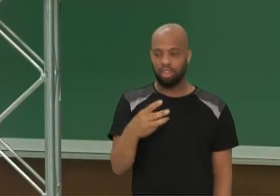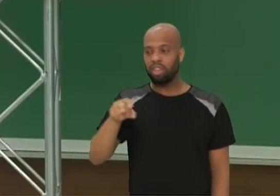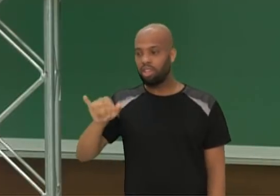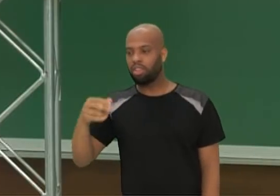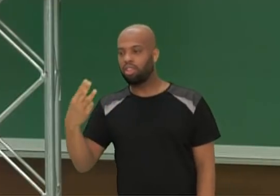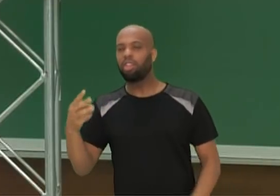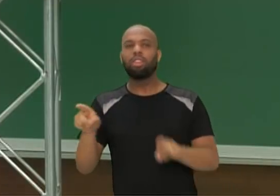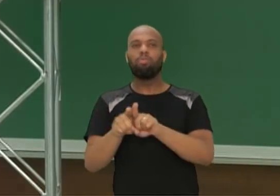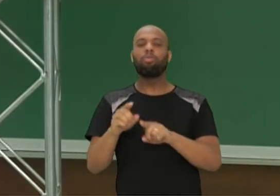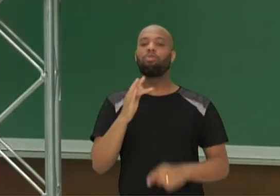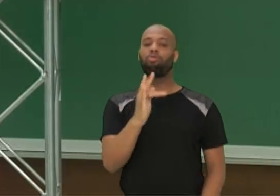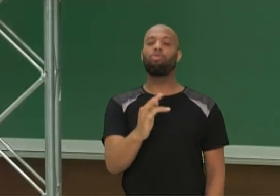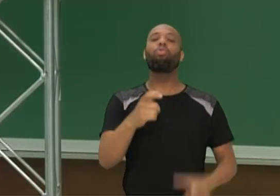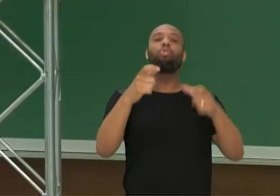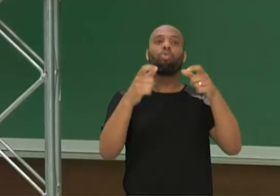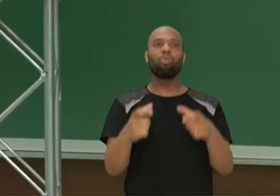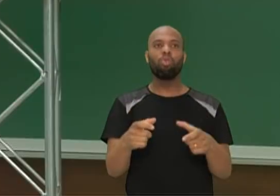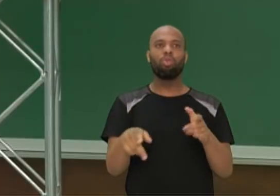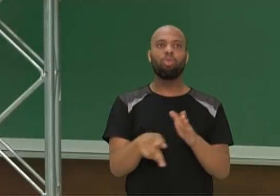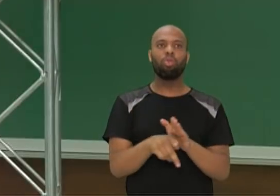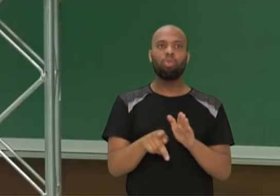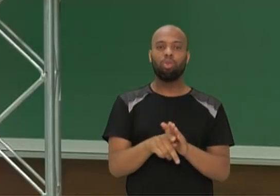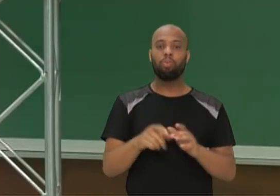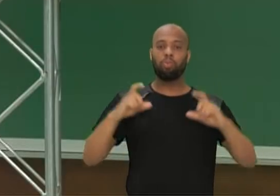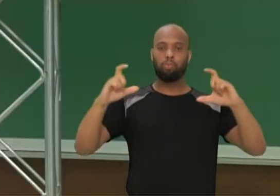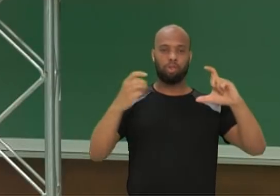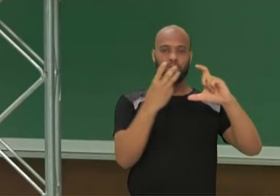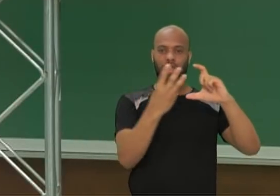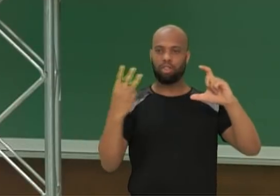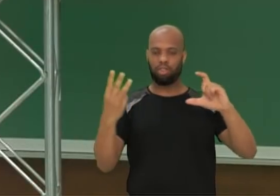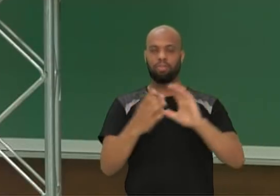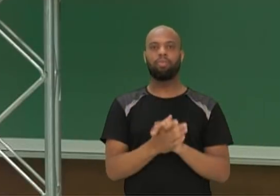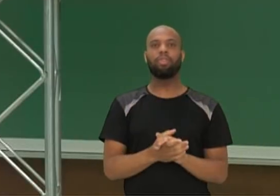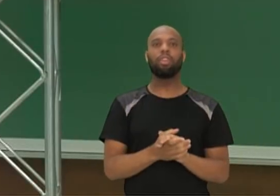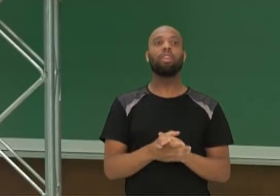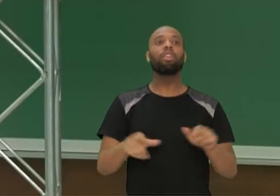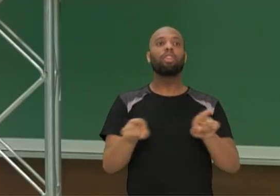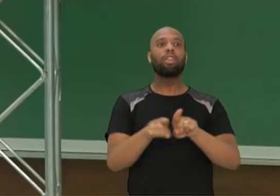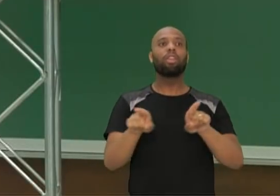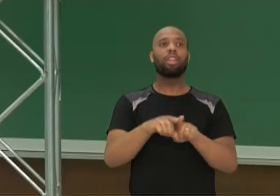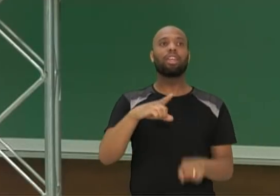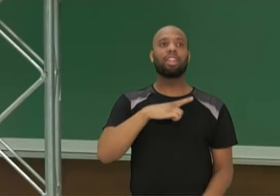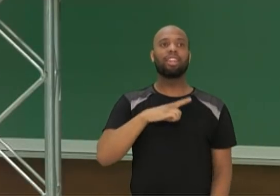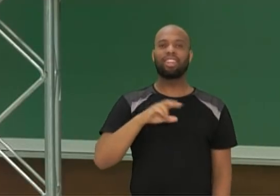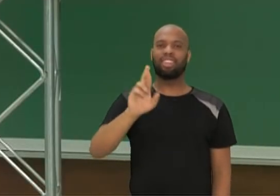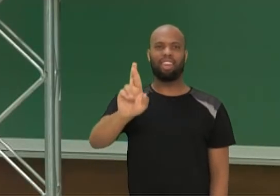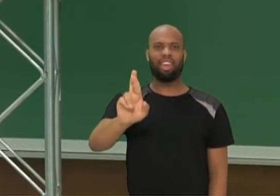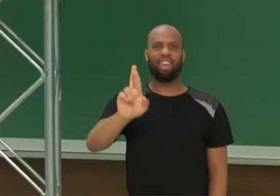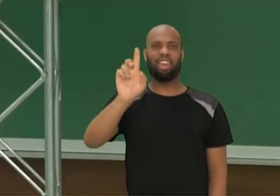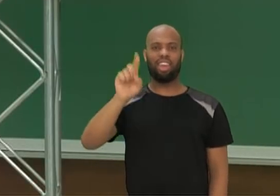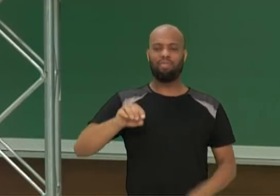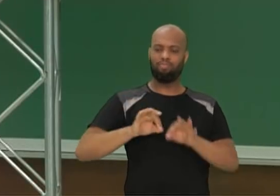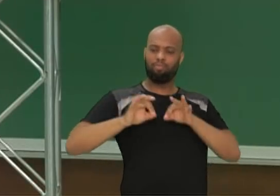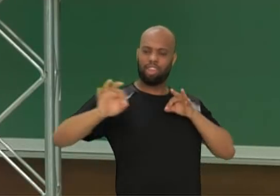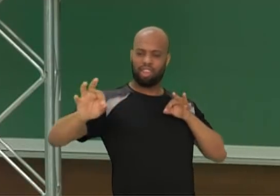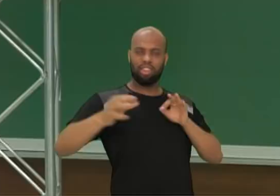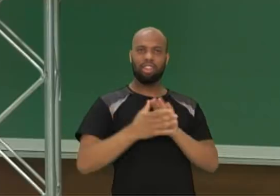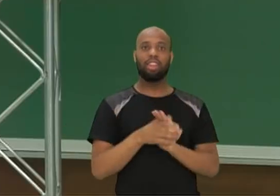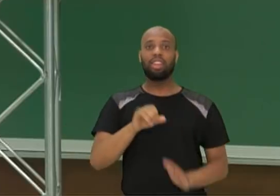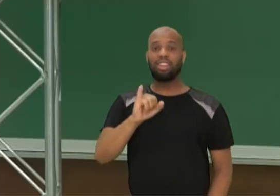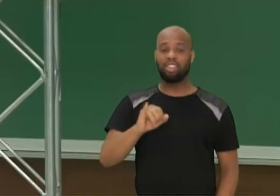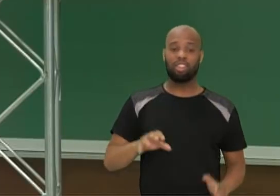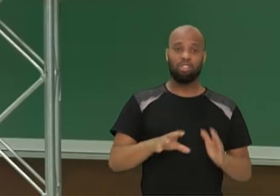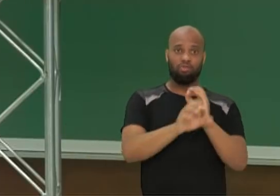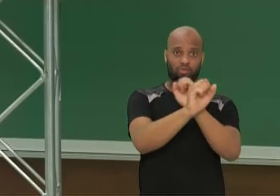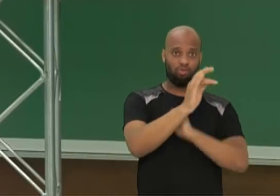estar o foco? No ponto 3, 3. E a reta diretriz, se no foco eu somei, na